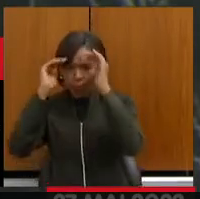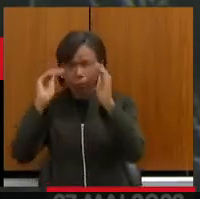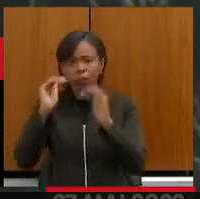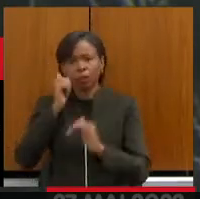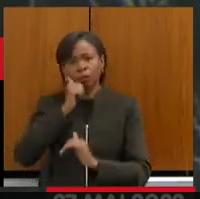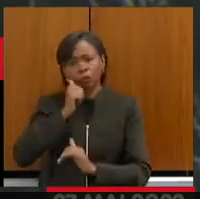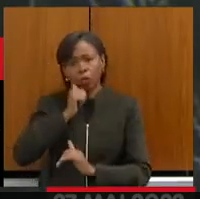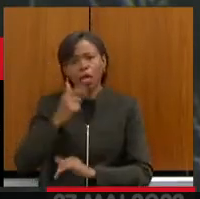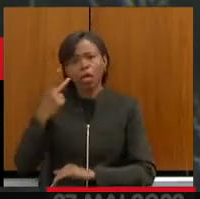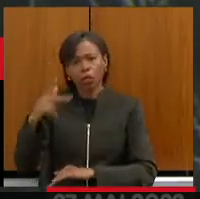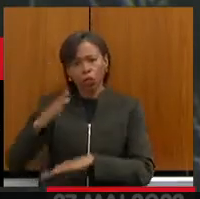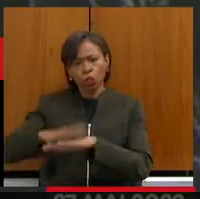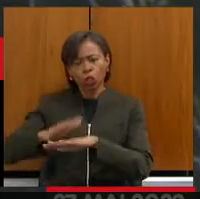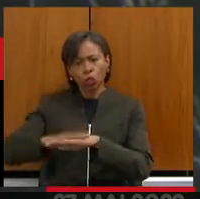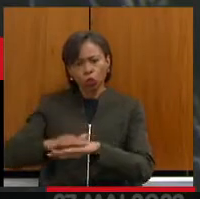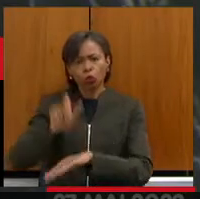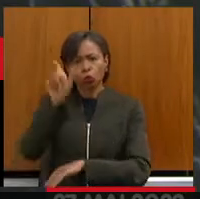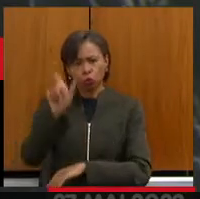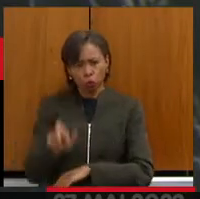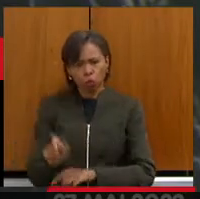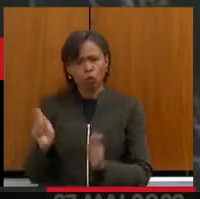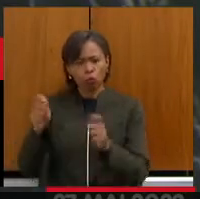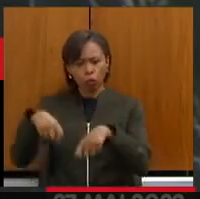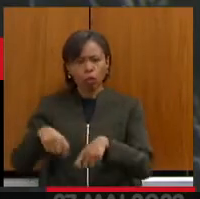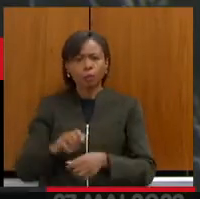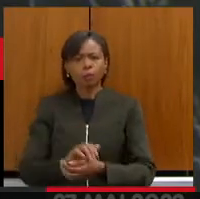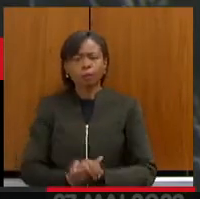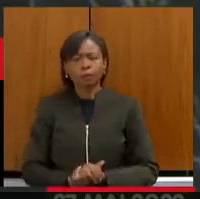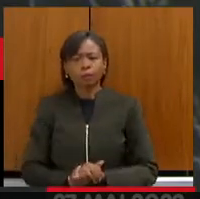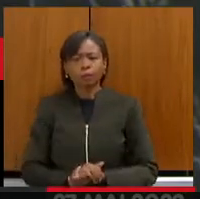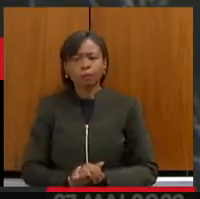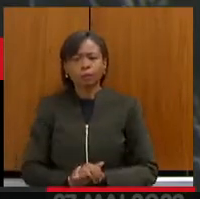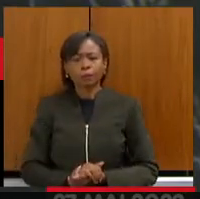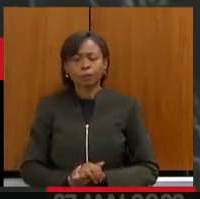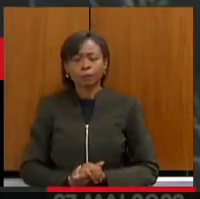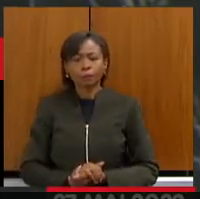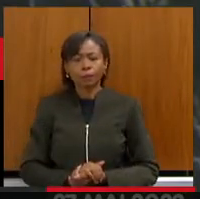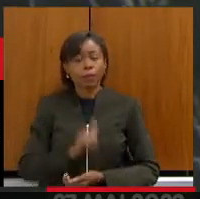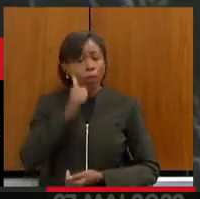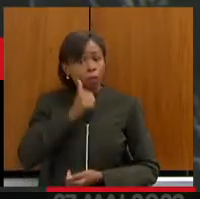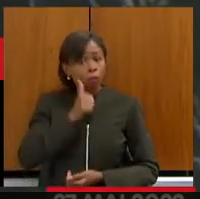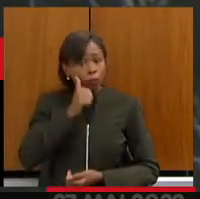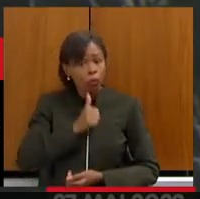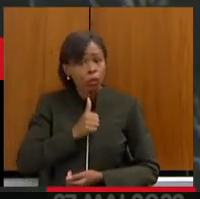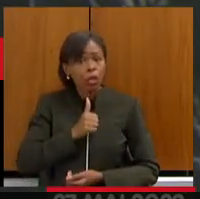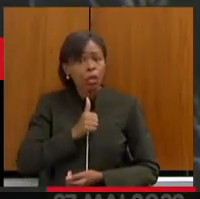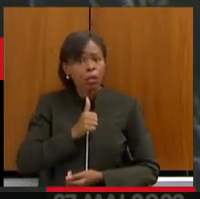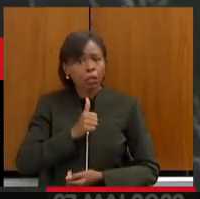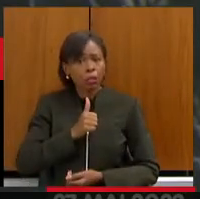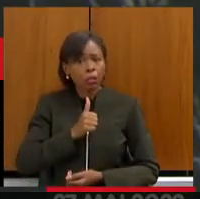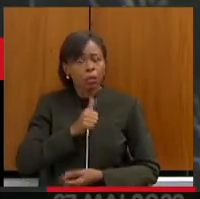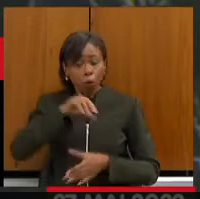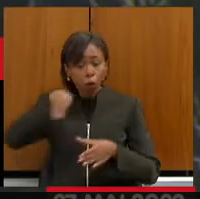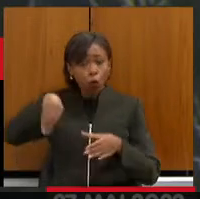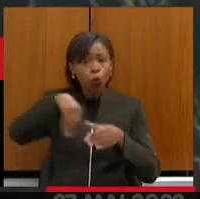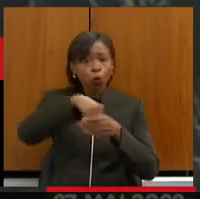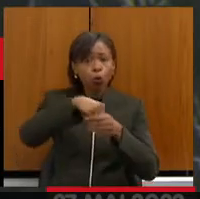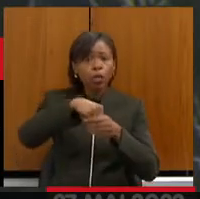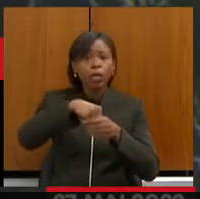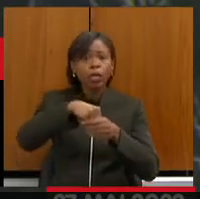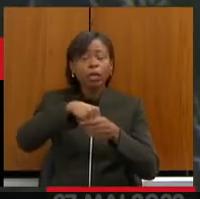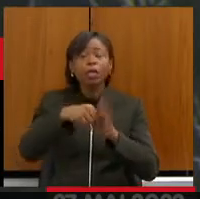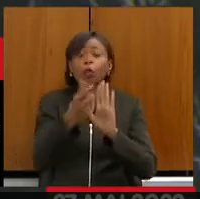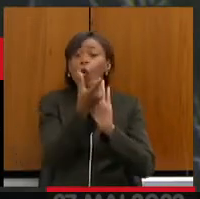potencialidades com a inclusão das mulheres no orçamento da política pública voltada